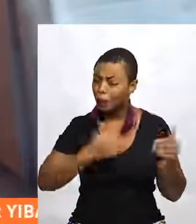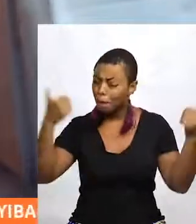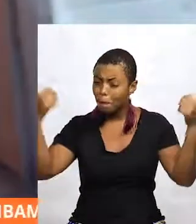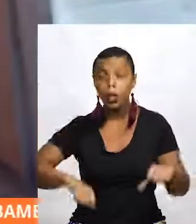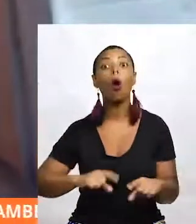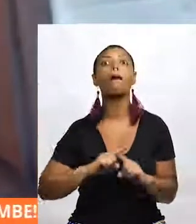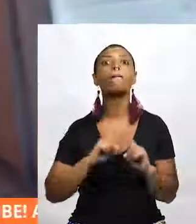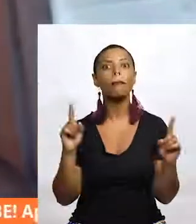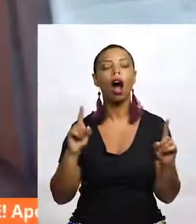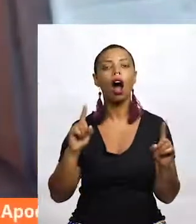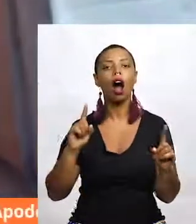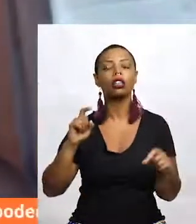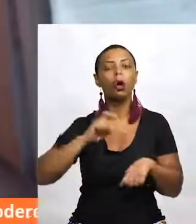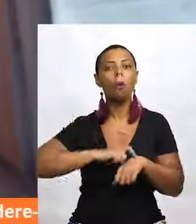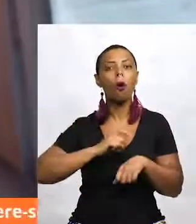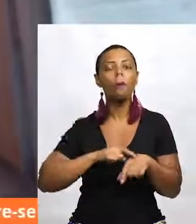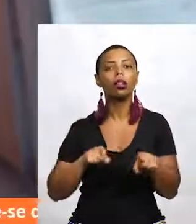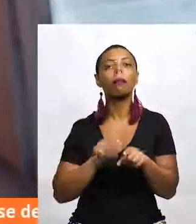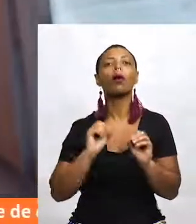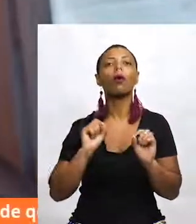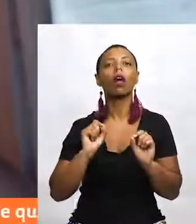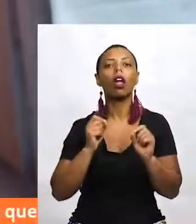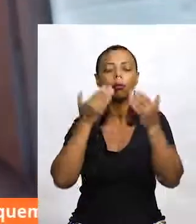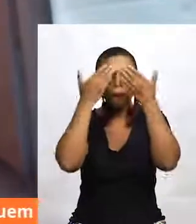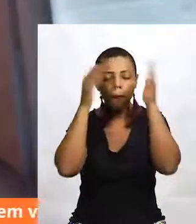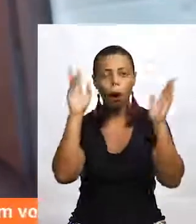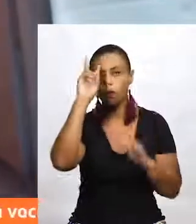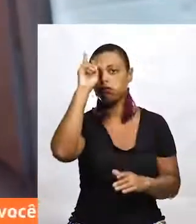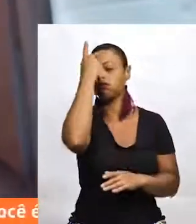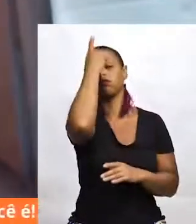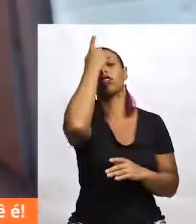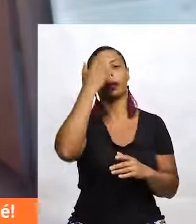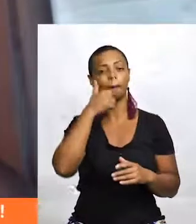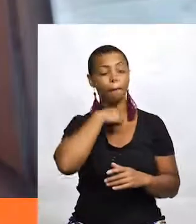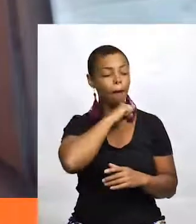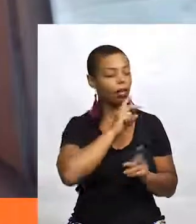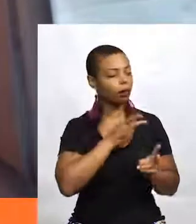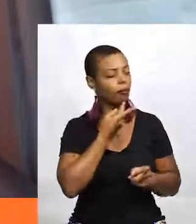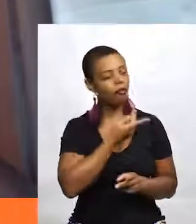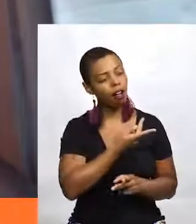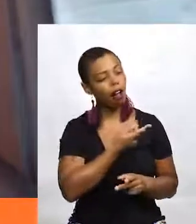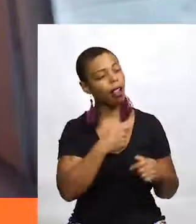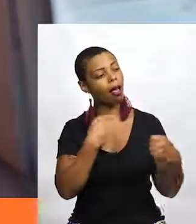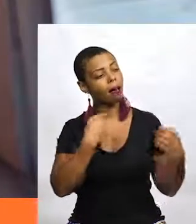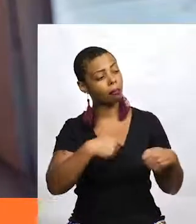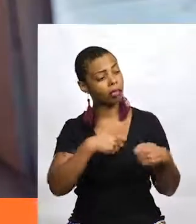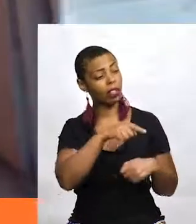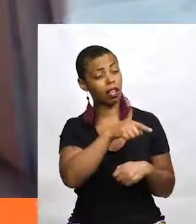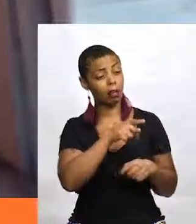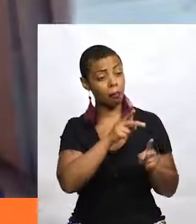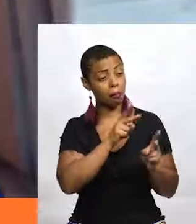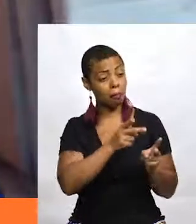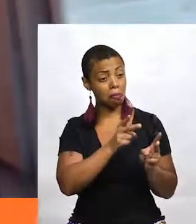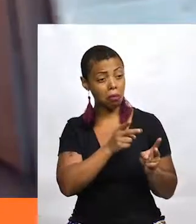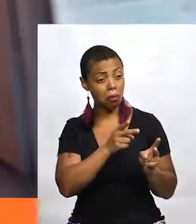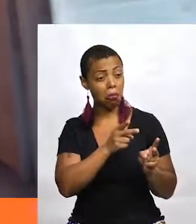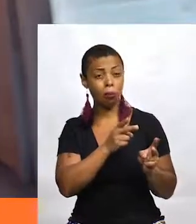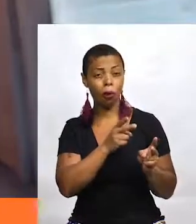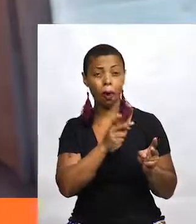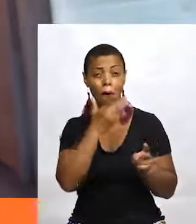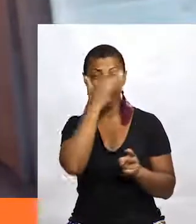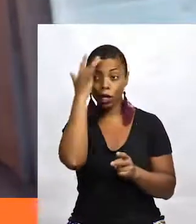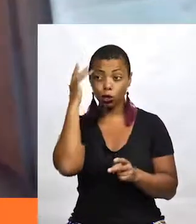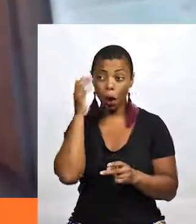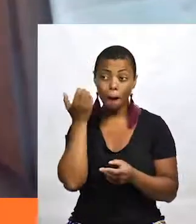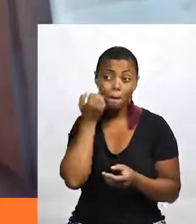divisor de águas. Minha mãe sempre falava para a gente que a gente tinha que fazer duas vezes o mesmo duas vezes mais trabalho do que os